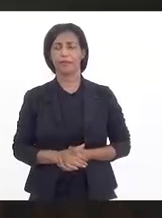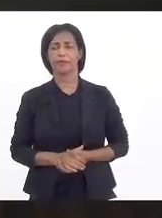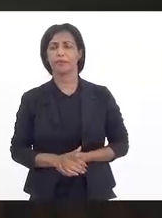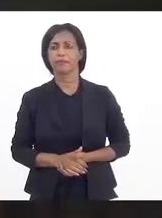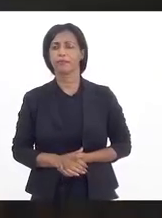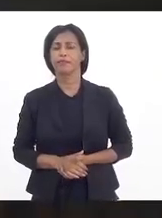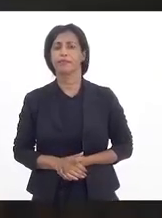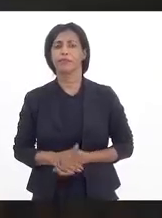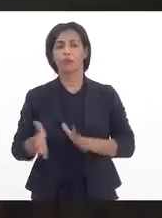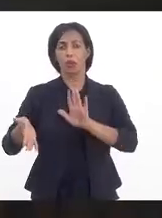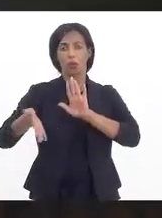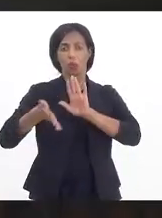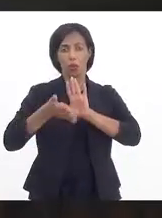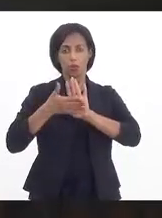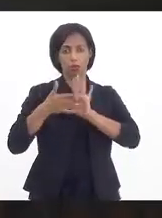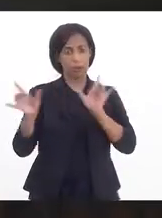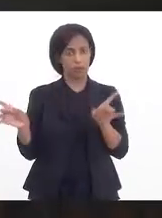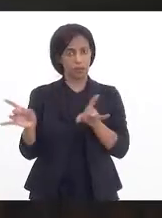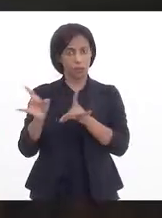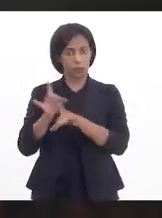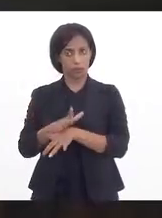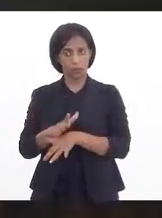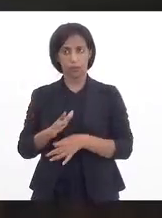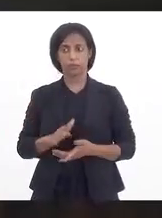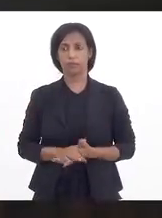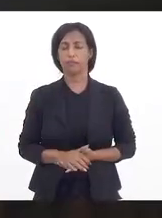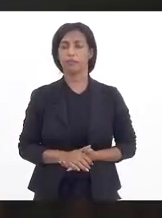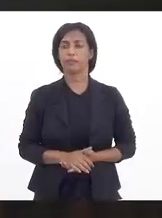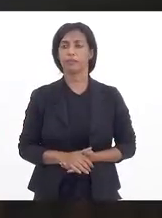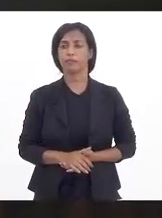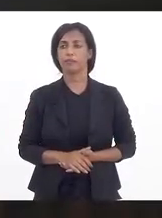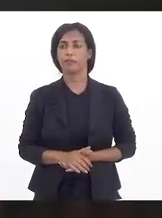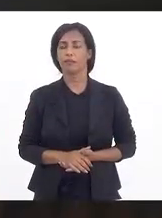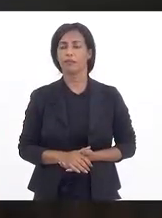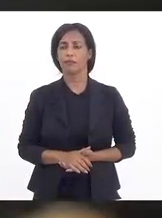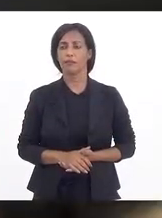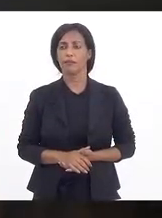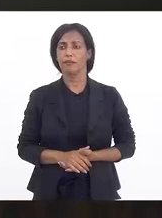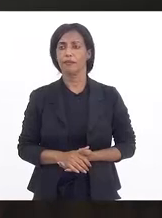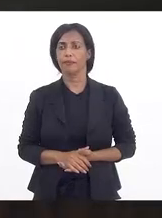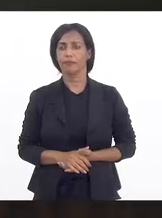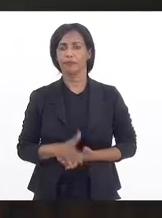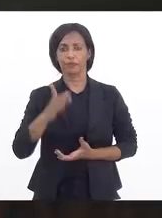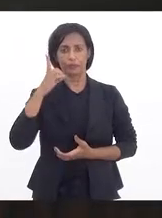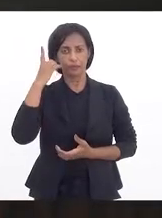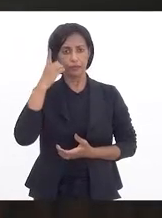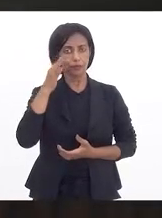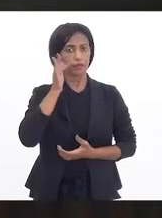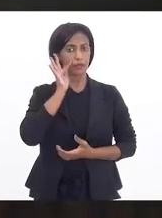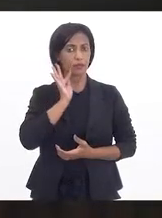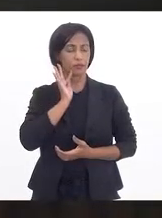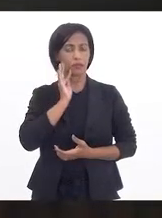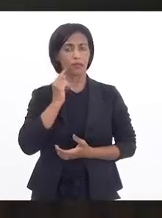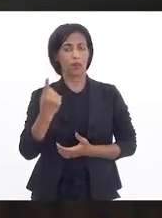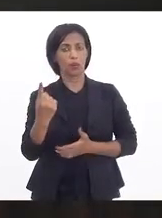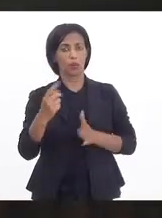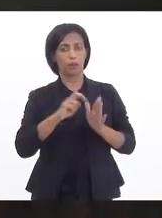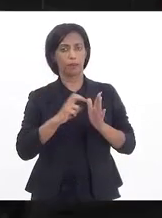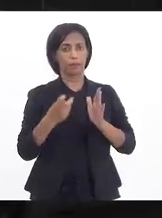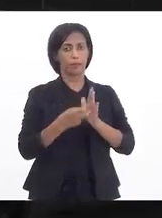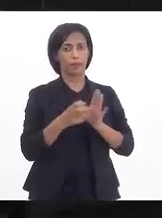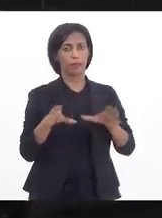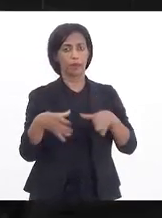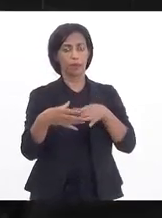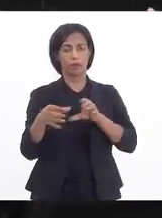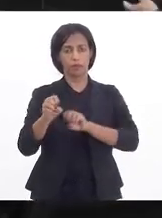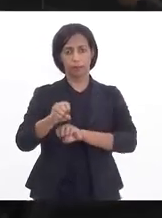pareceres com os pareceres emitidos pela presidente o deputado Flávio serafini apresentou uma Emenda pela